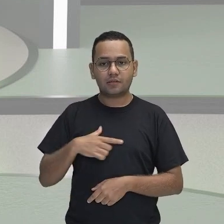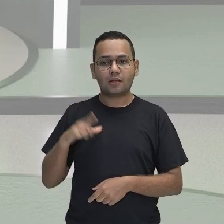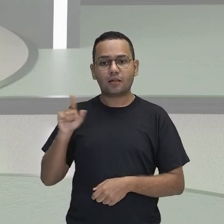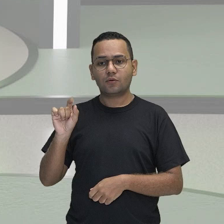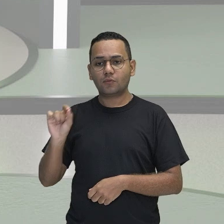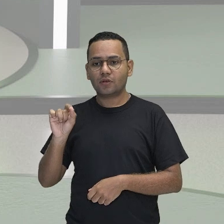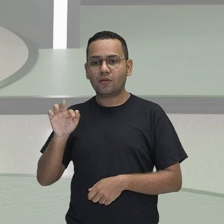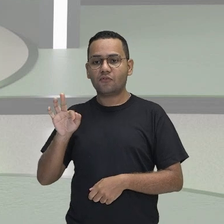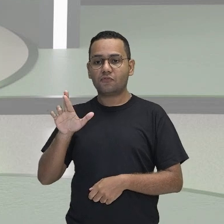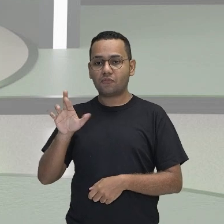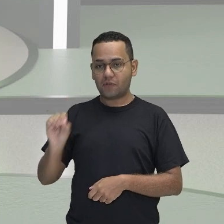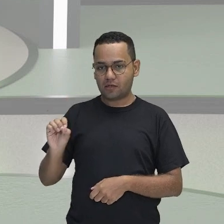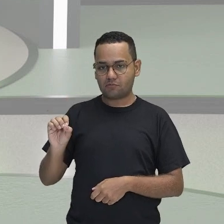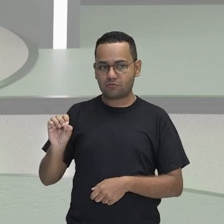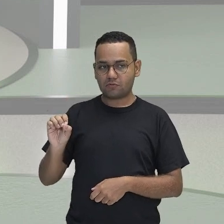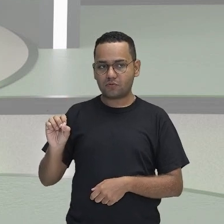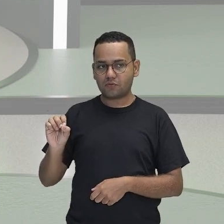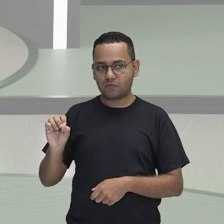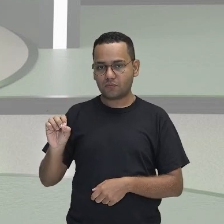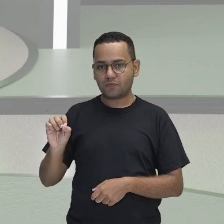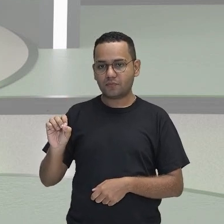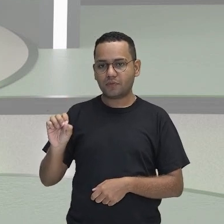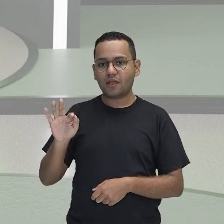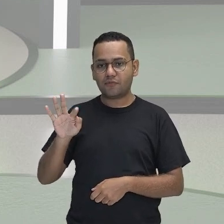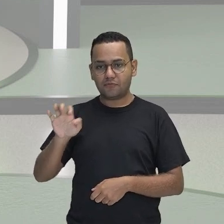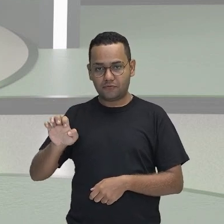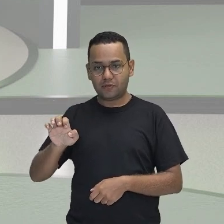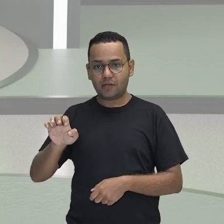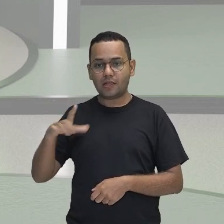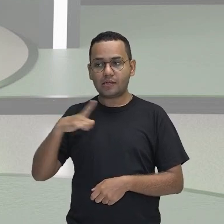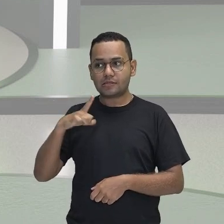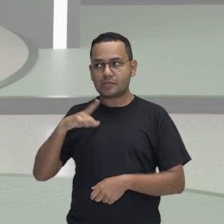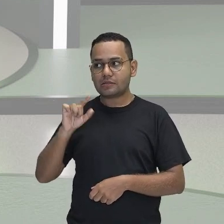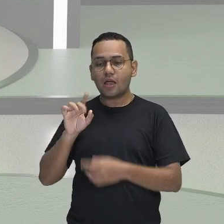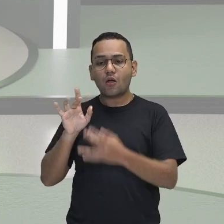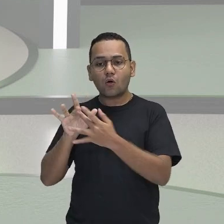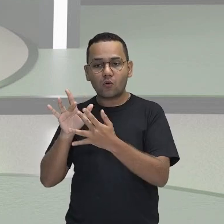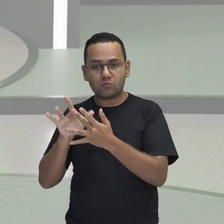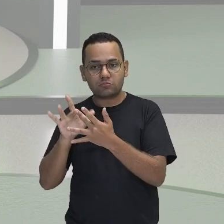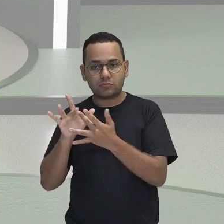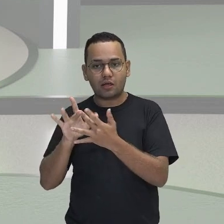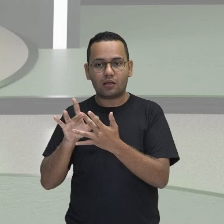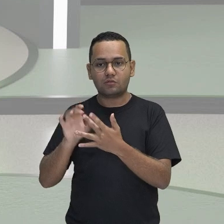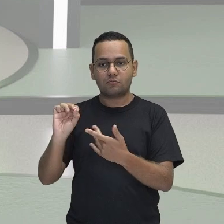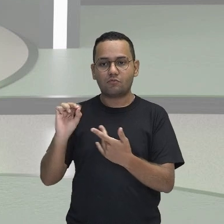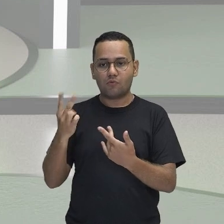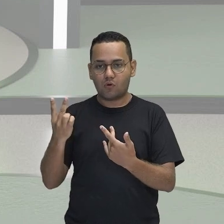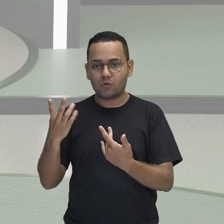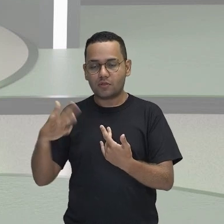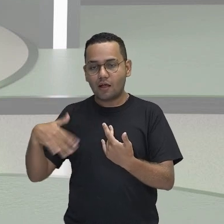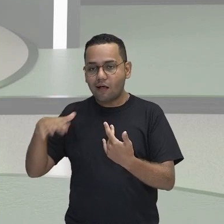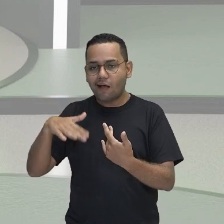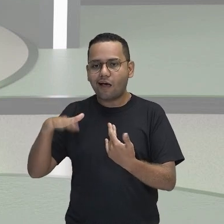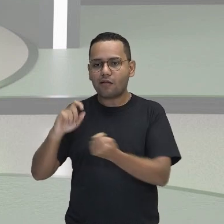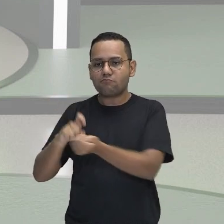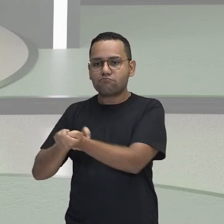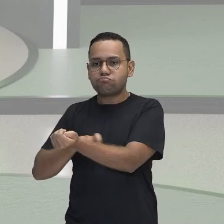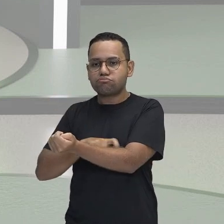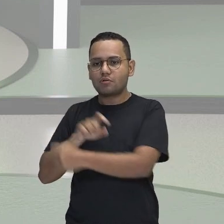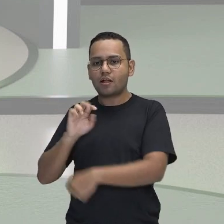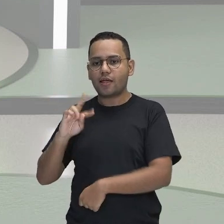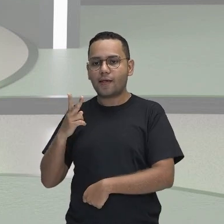ferro, que ao entrar em contato com o oxigênio que está presente na célula do sangue, a hemácia que faz